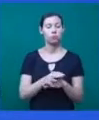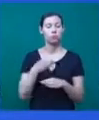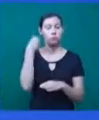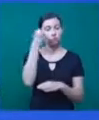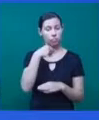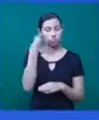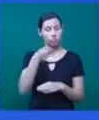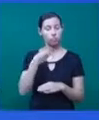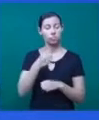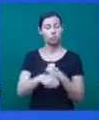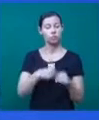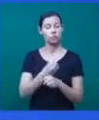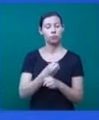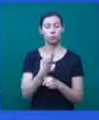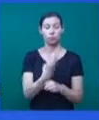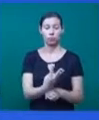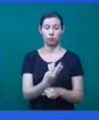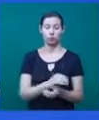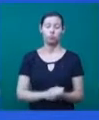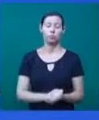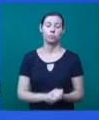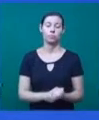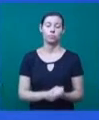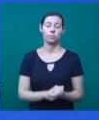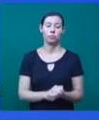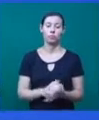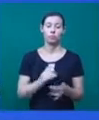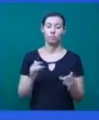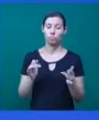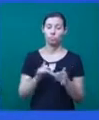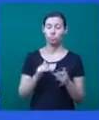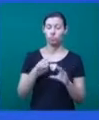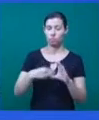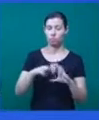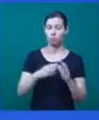anos na função em empresa de médio ou grande porte. O contato,